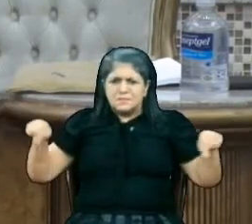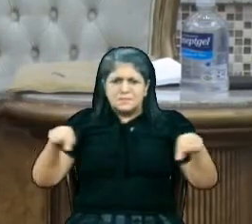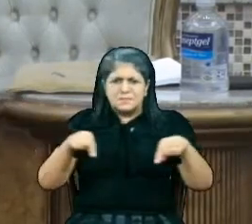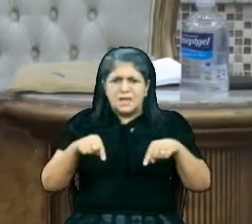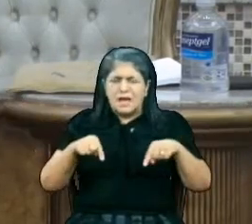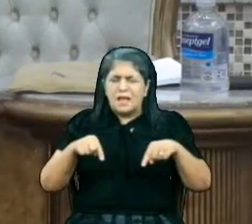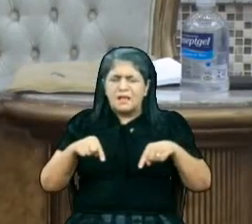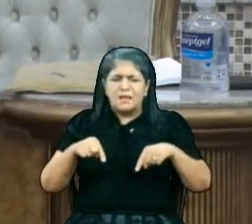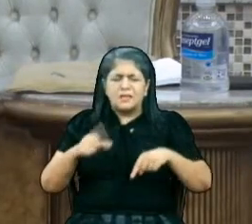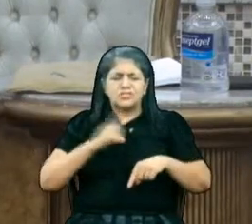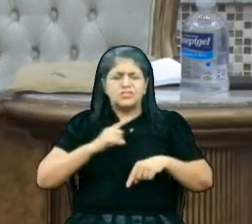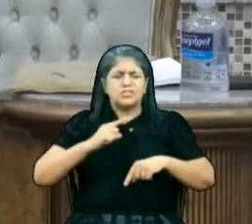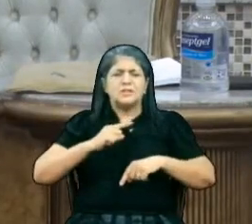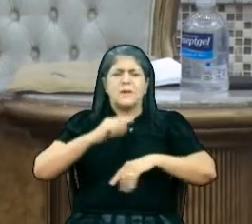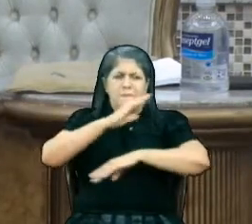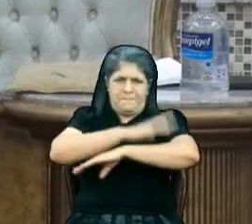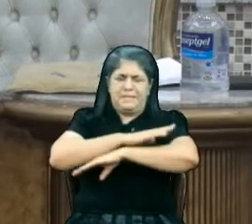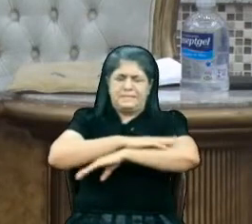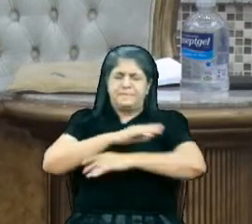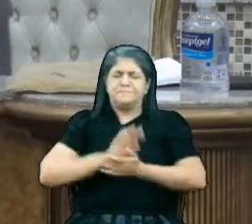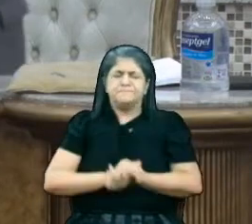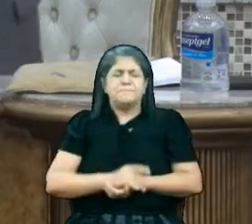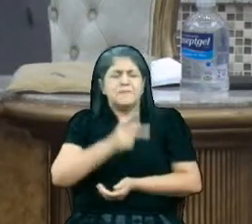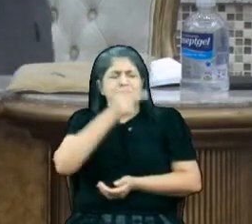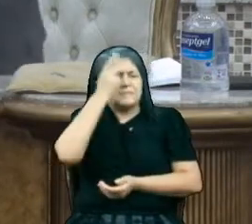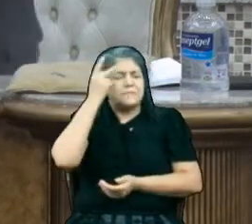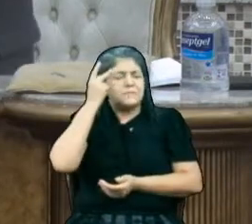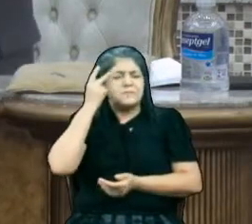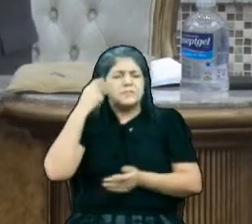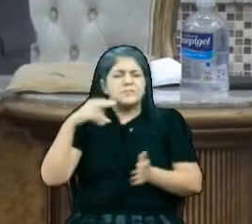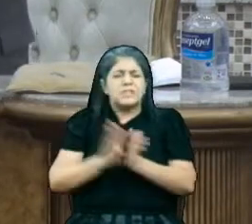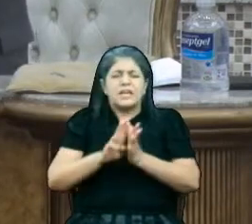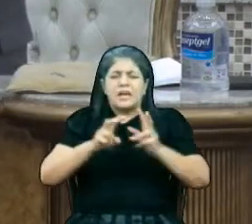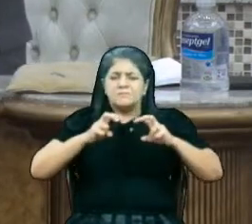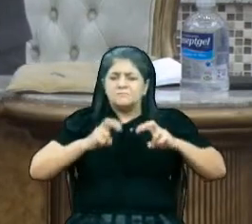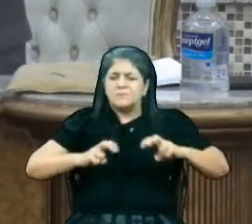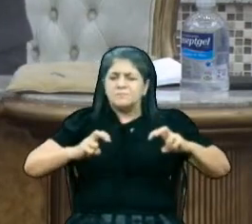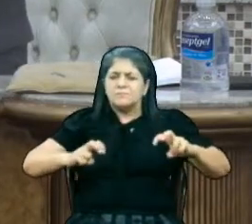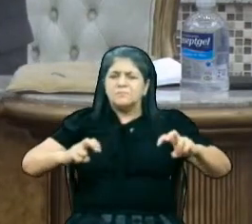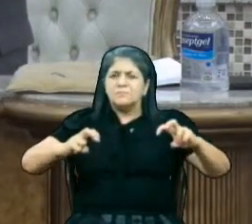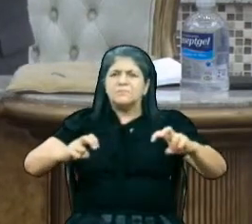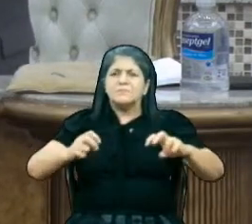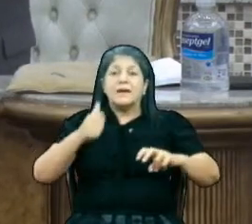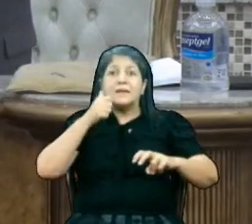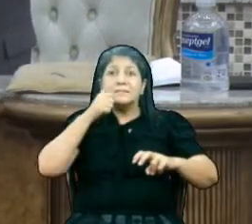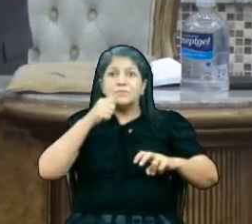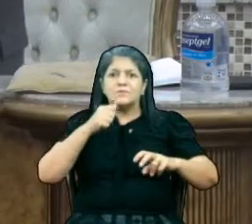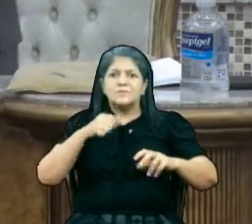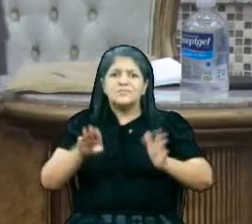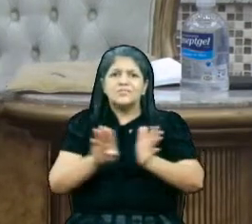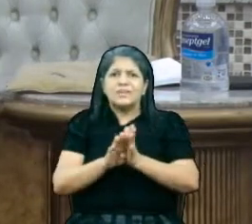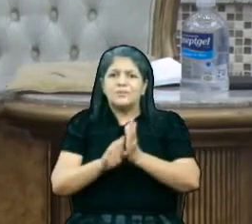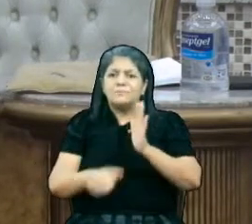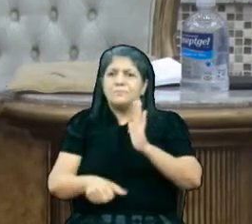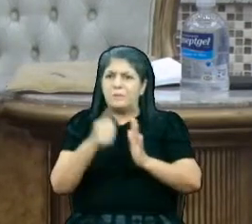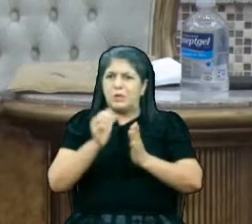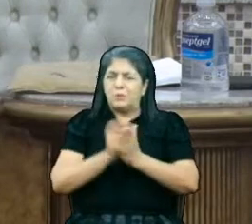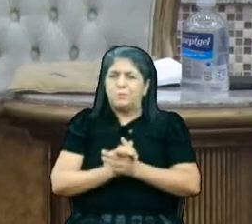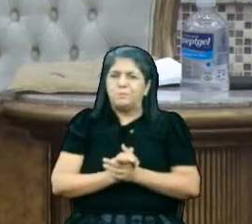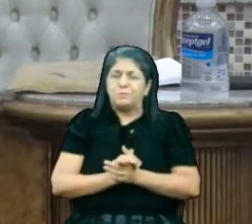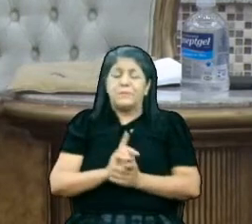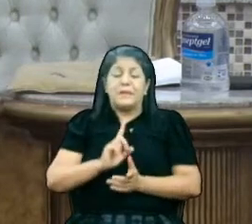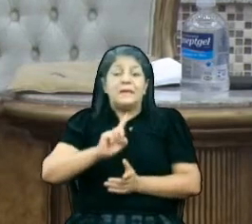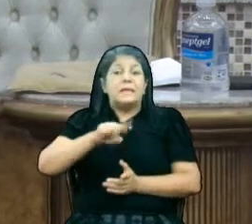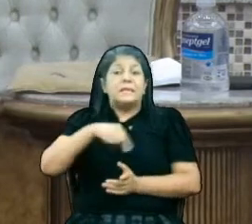mesa e de repente chegava os rapazes EA sentavam ao lado dela e a gente